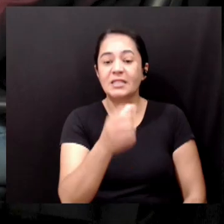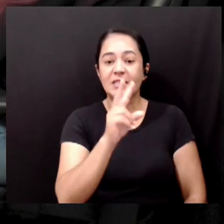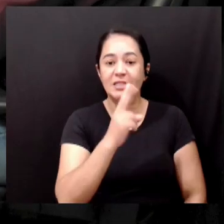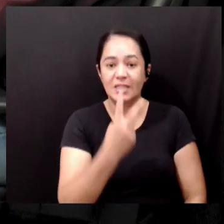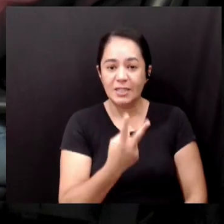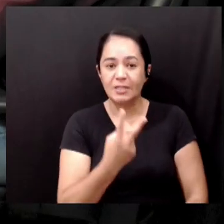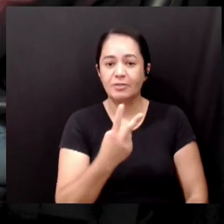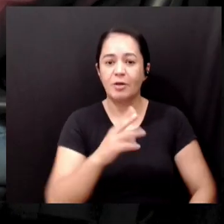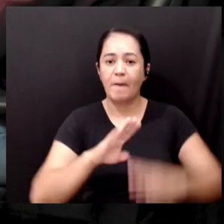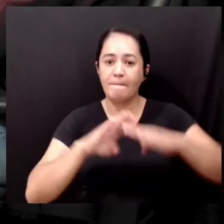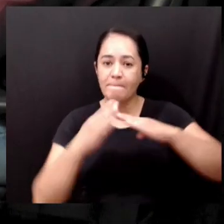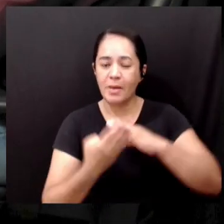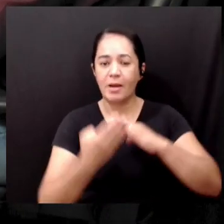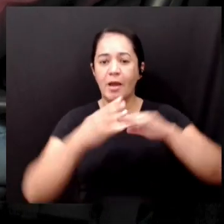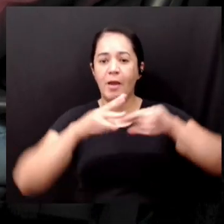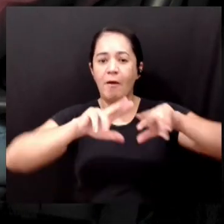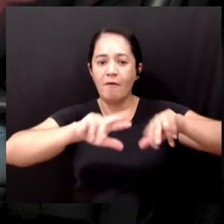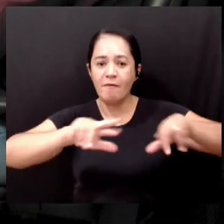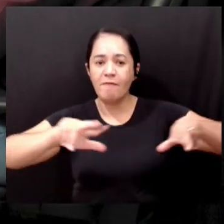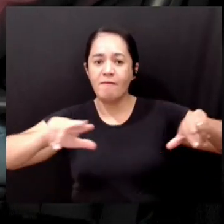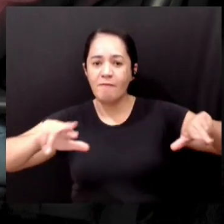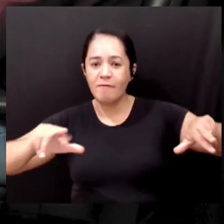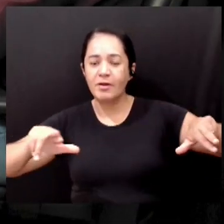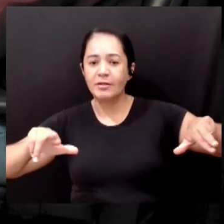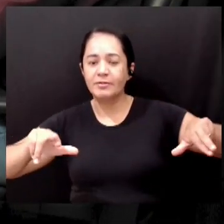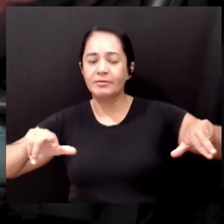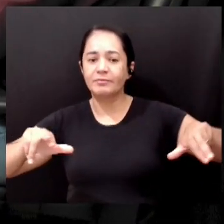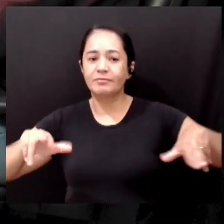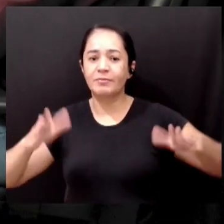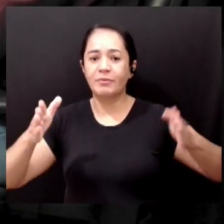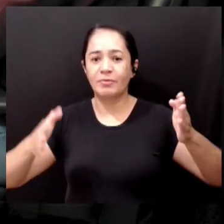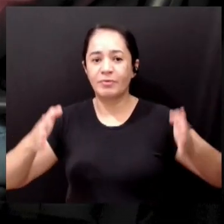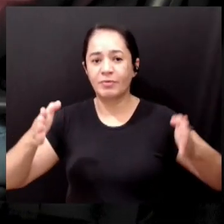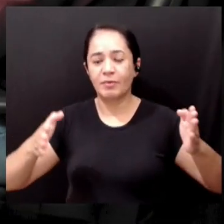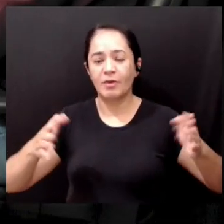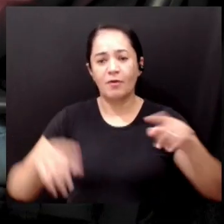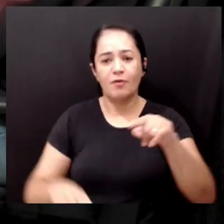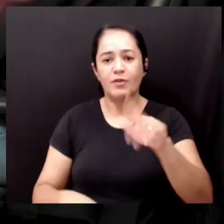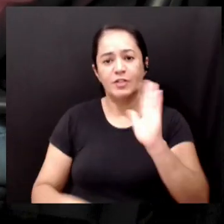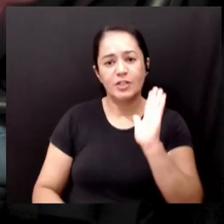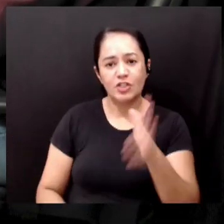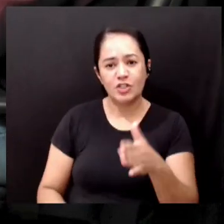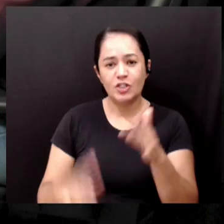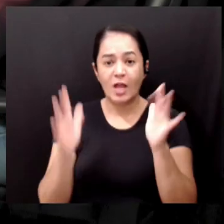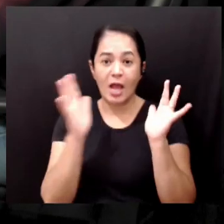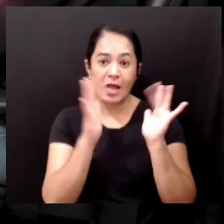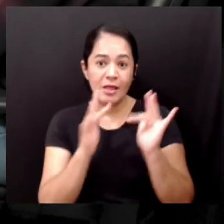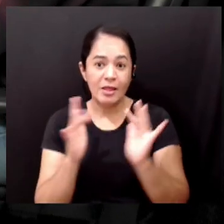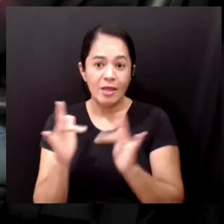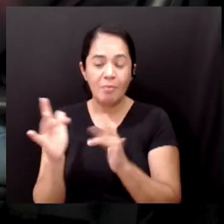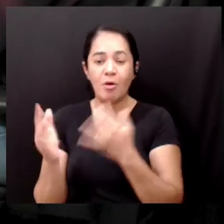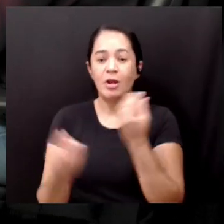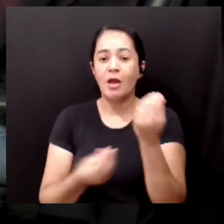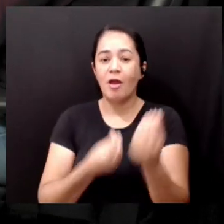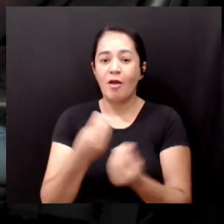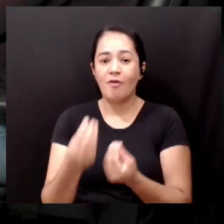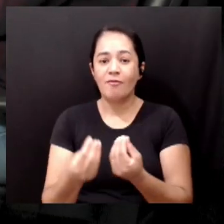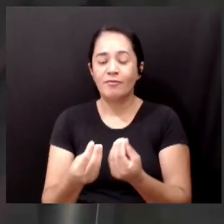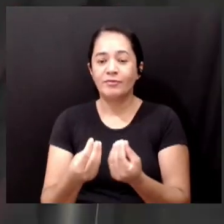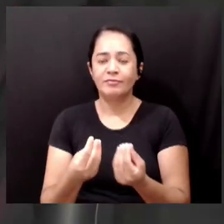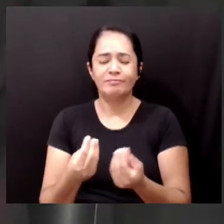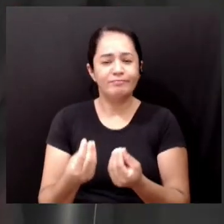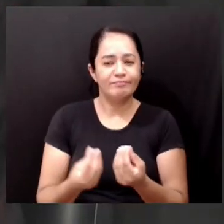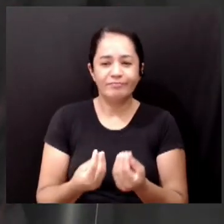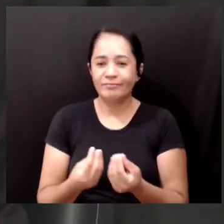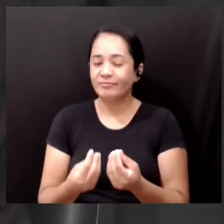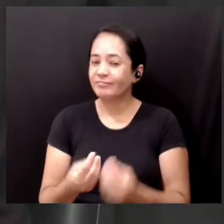bastante localidades. E nessa época você já namorava? Como que foi essa história também? Não. Não, ainda não. Eu não queria